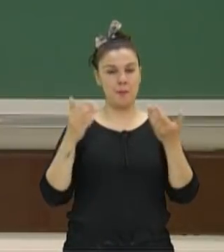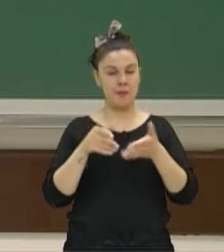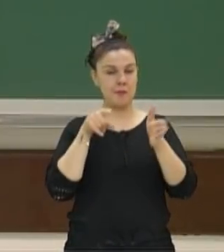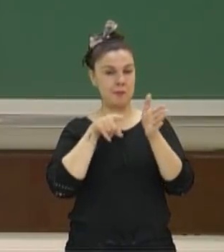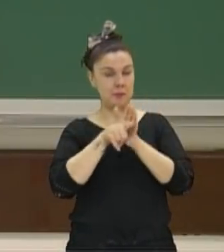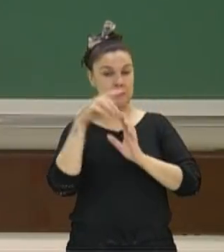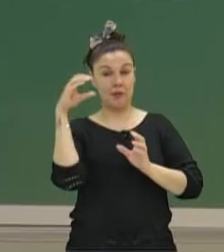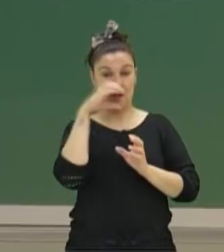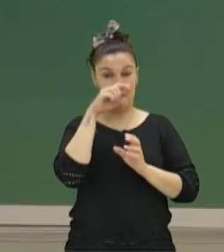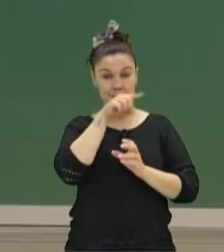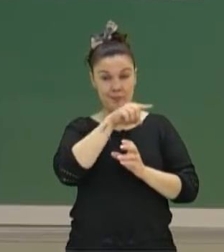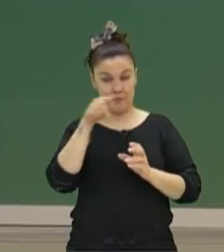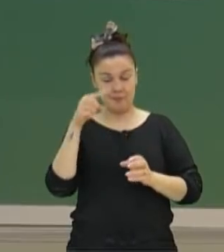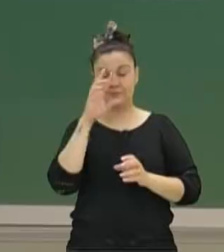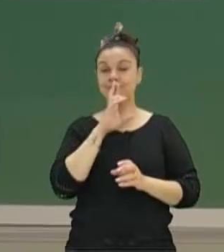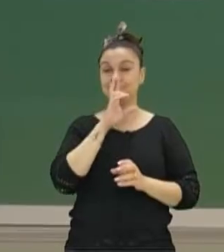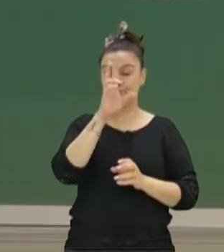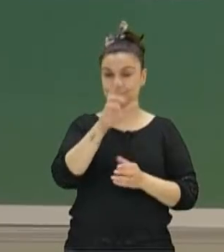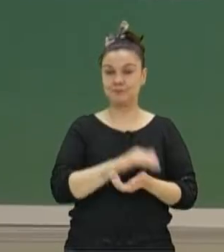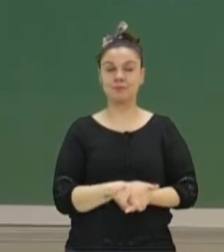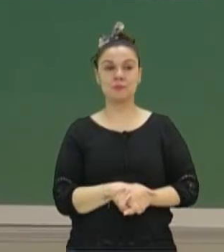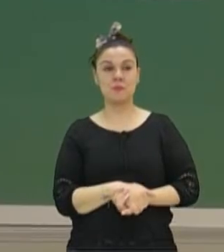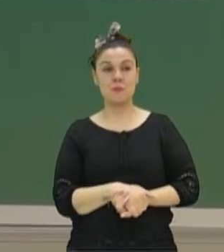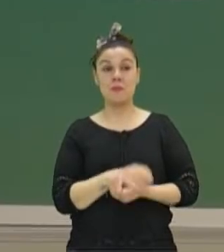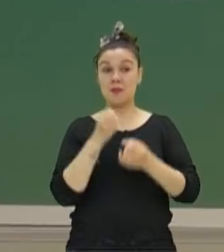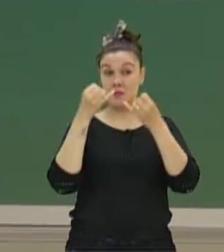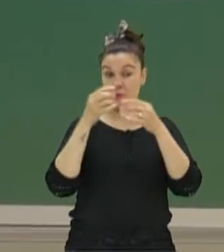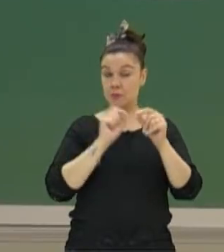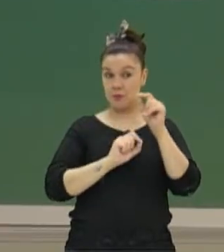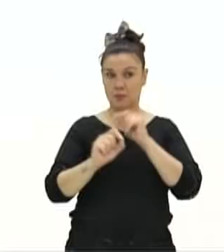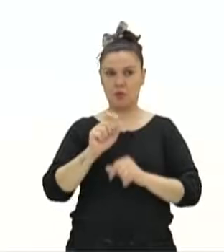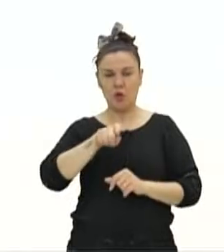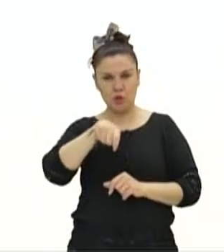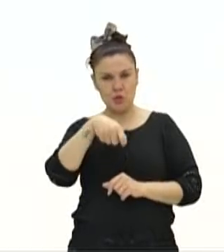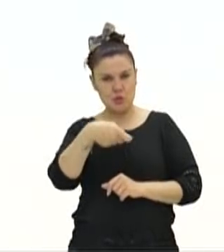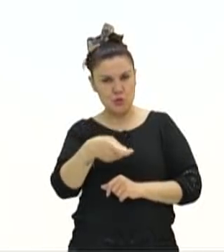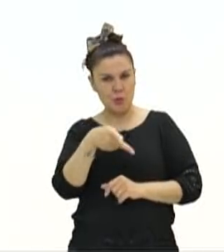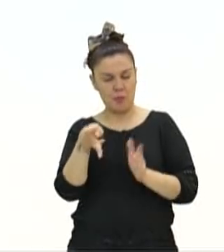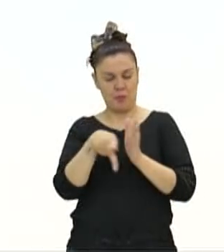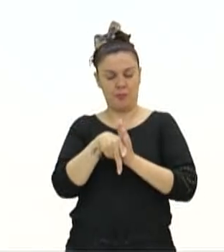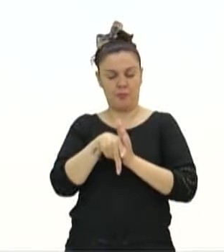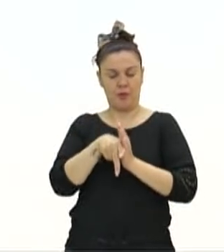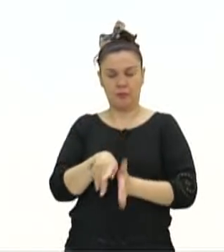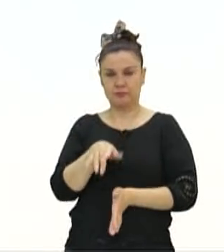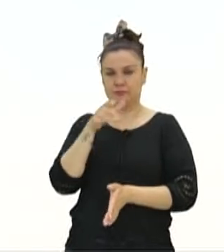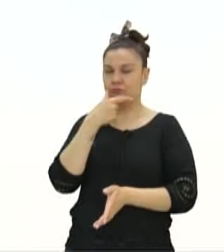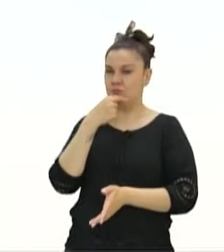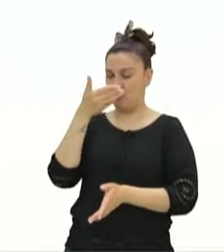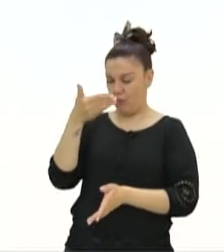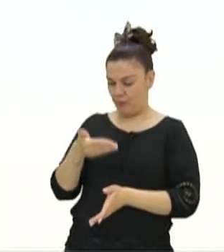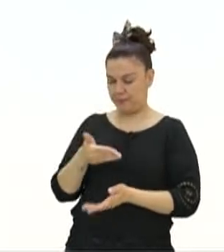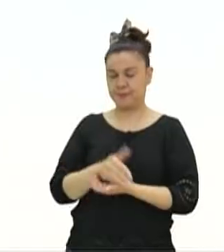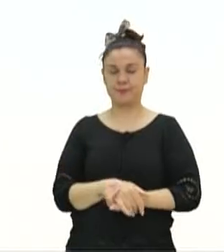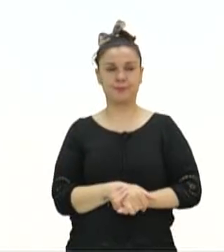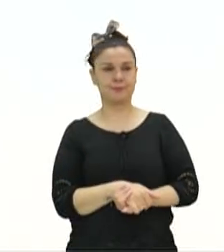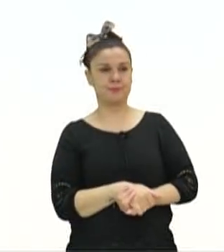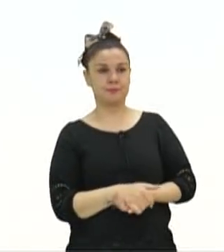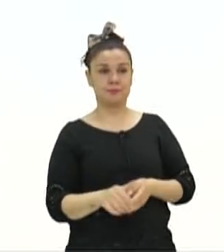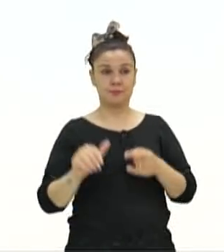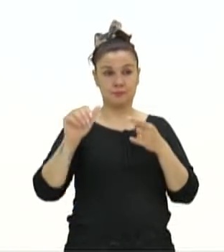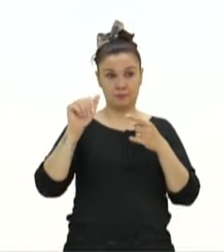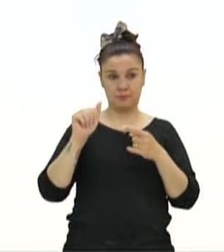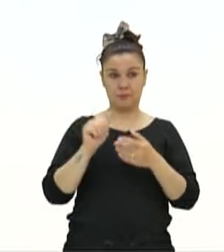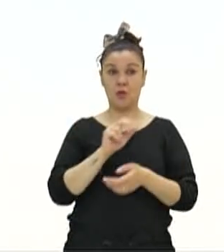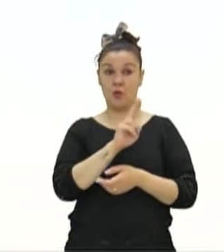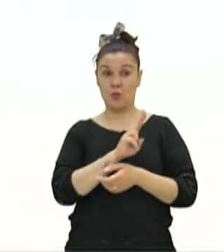Mais uma questão aqui para você responder, e essa diz o seguinte: sobre o sistema genital masculino, responda. Na letra